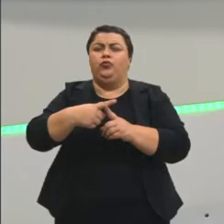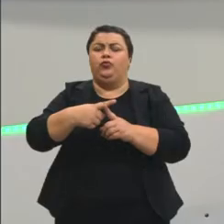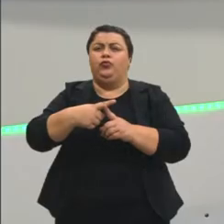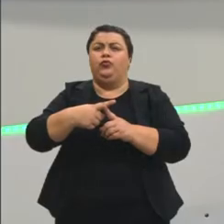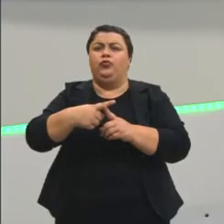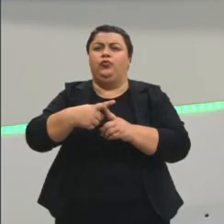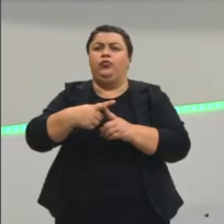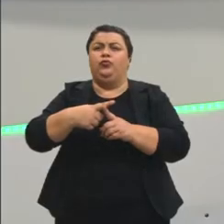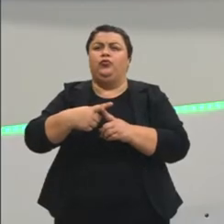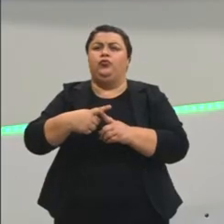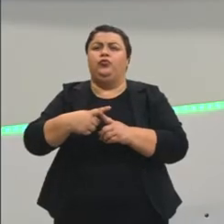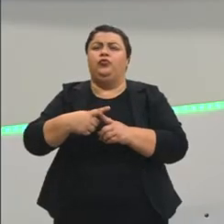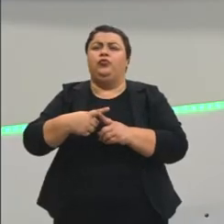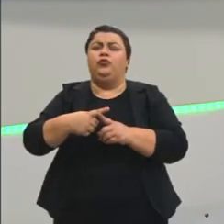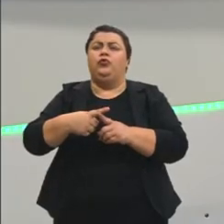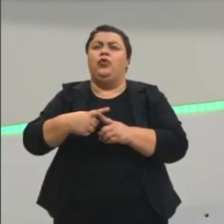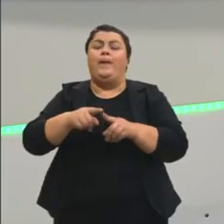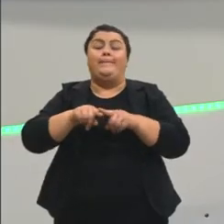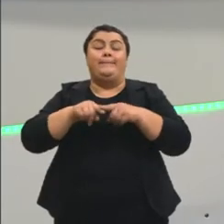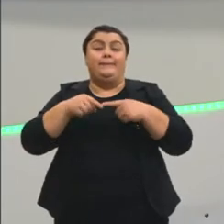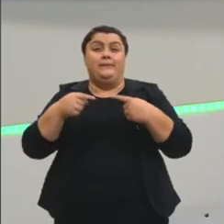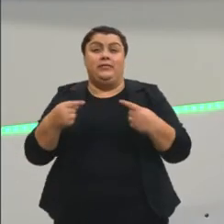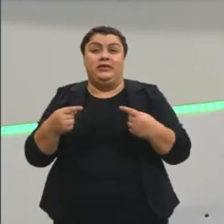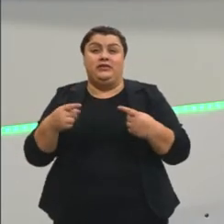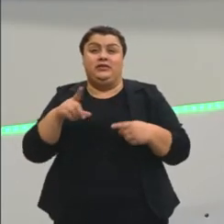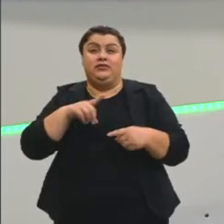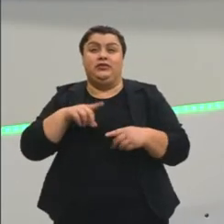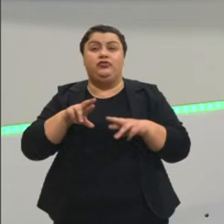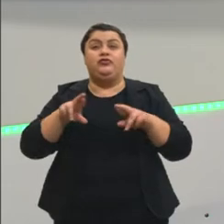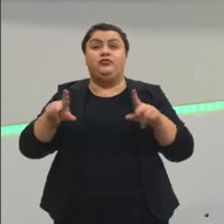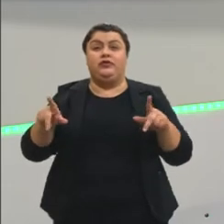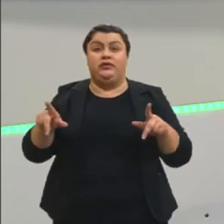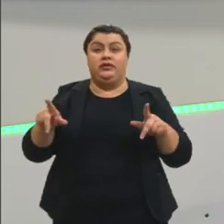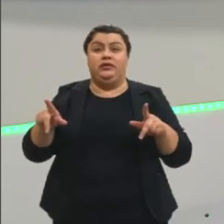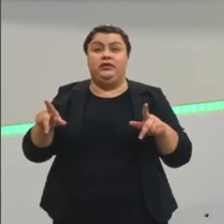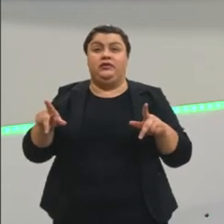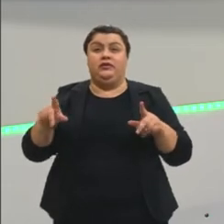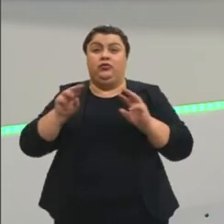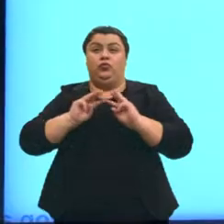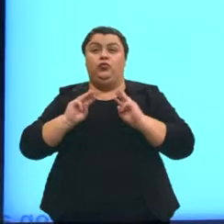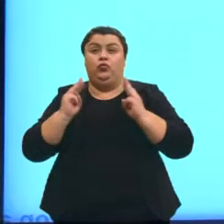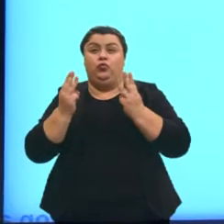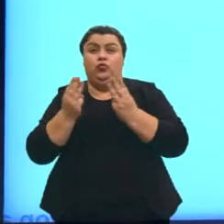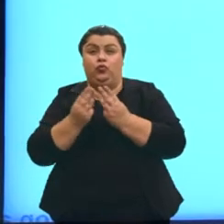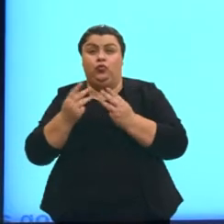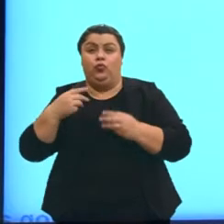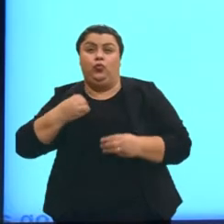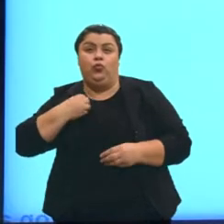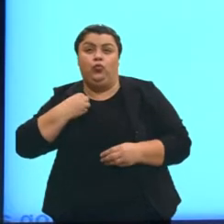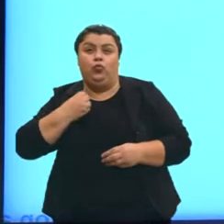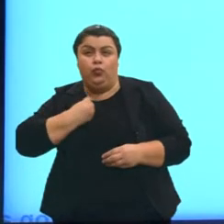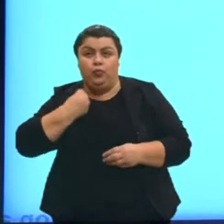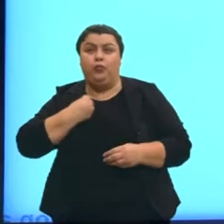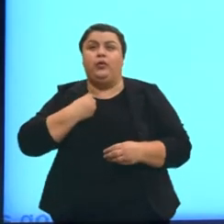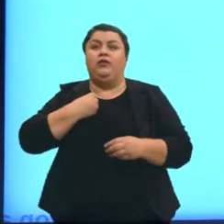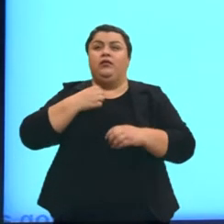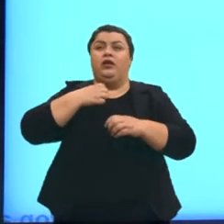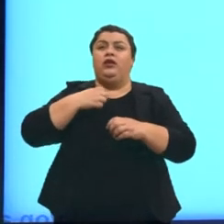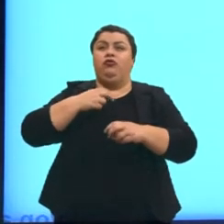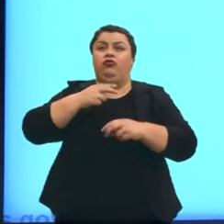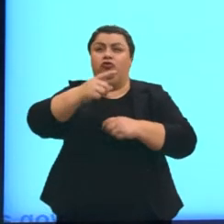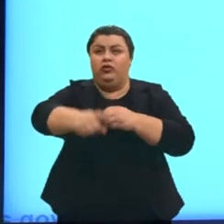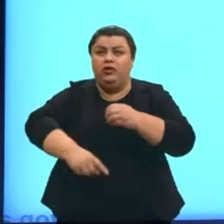mesmo elemento Mas eles vão ter diferença no seu número de massa e o seu número de nêutrons